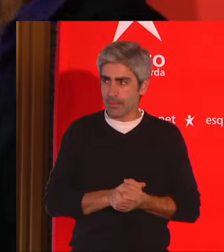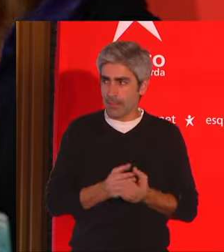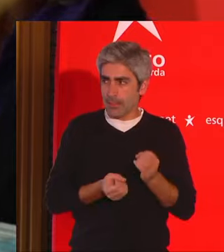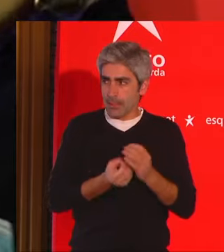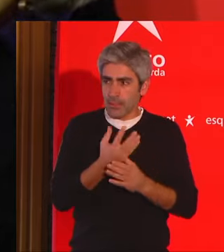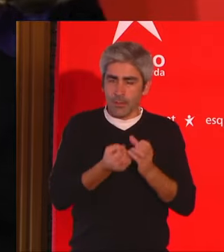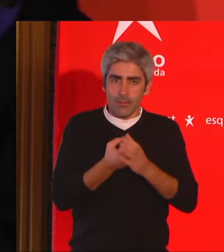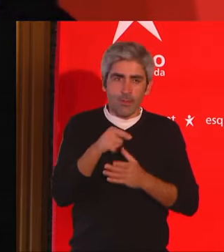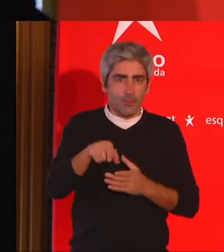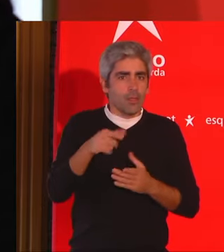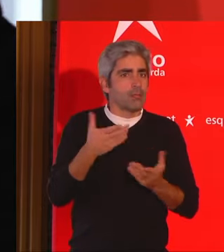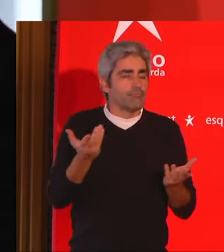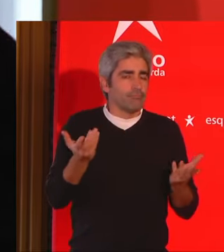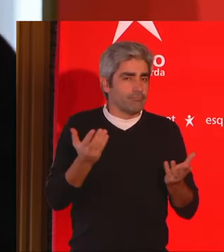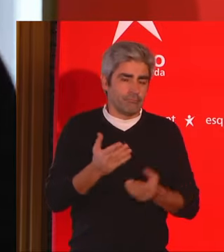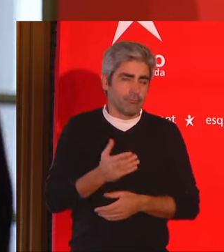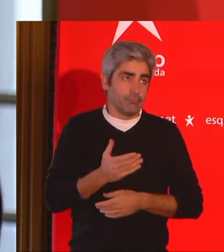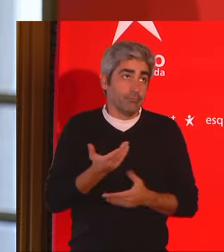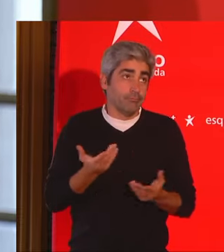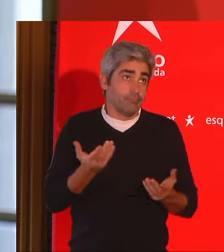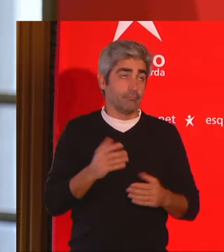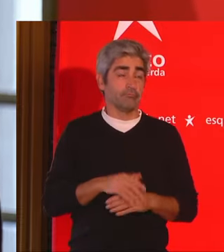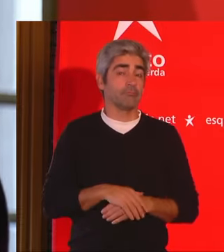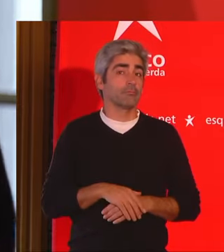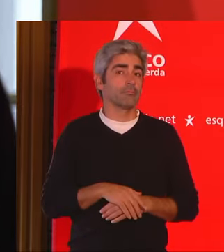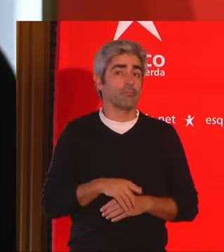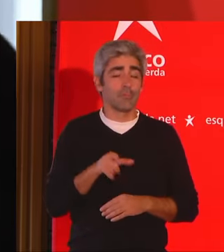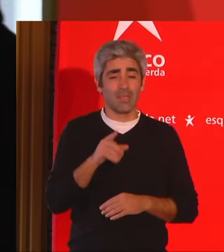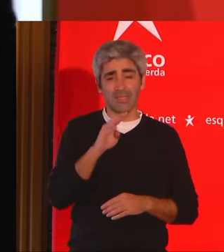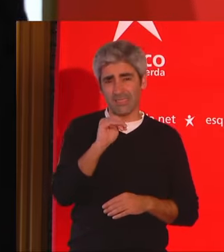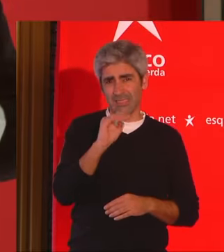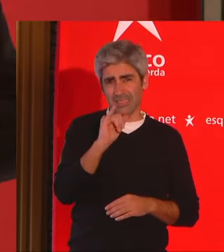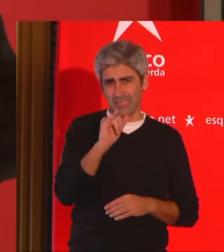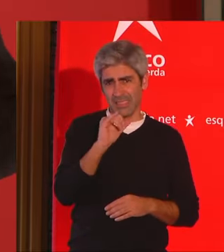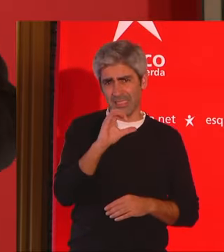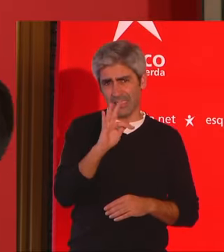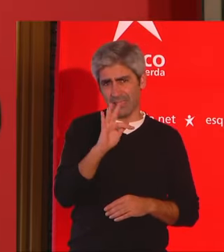fomentar? Bom, quem diz o CIFID